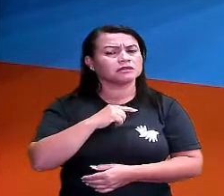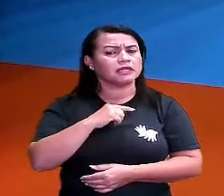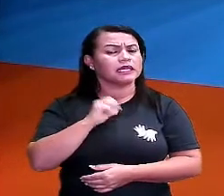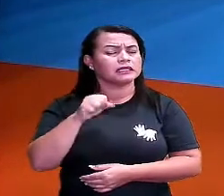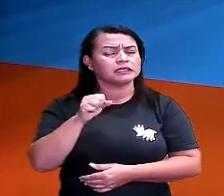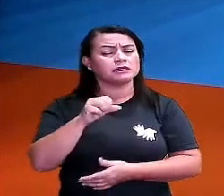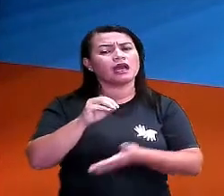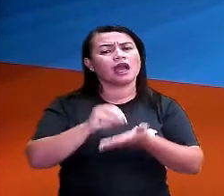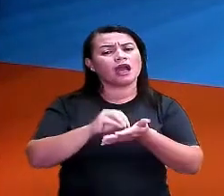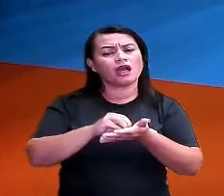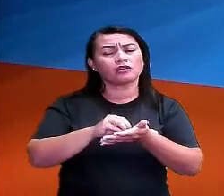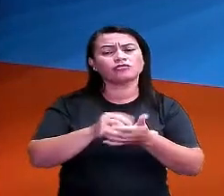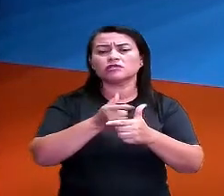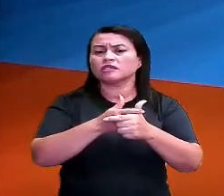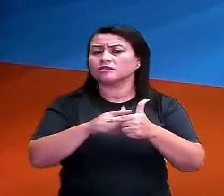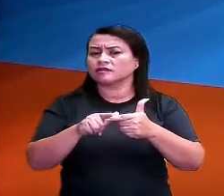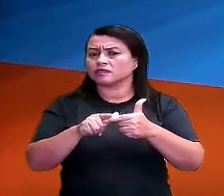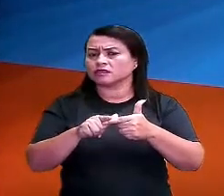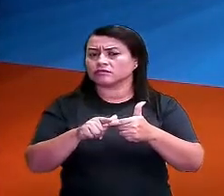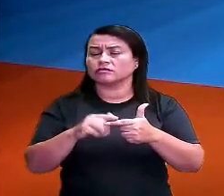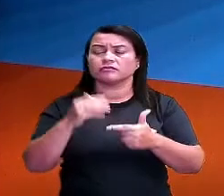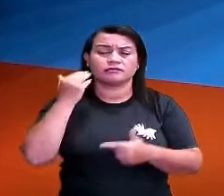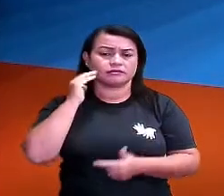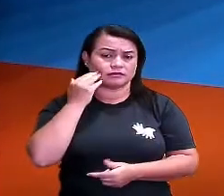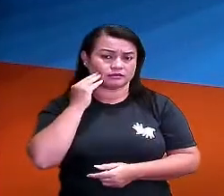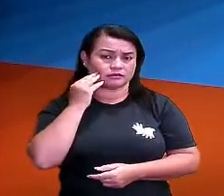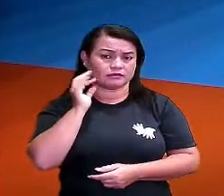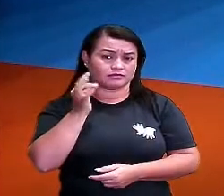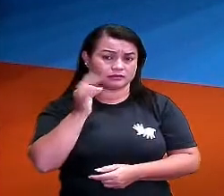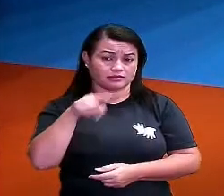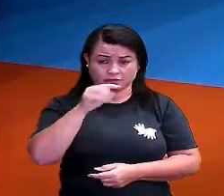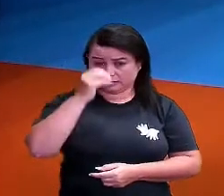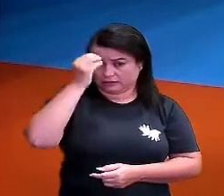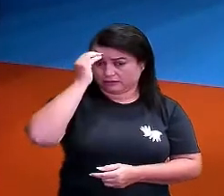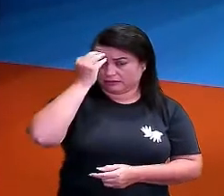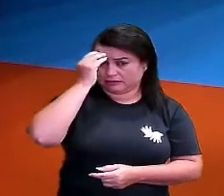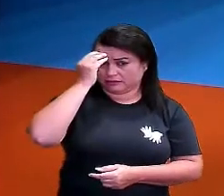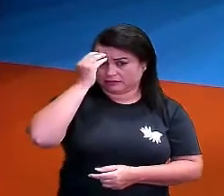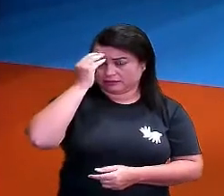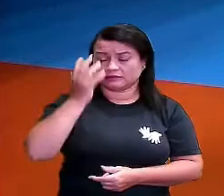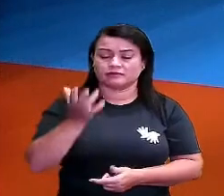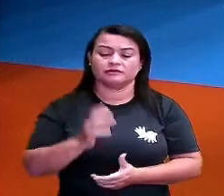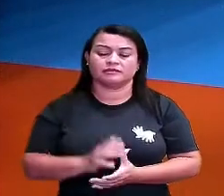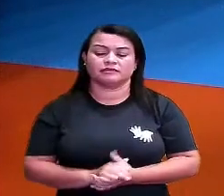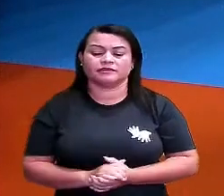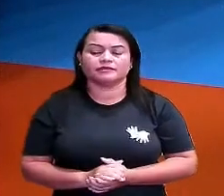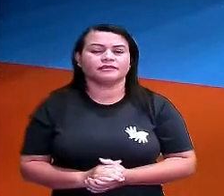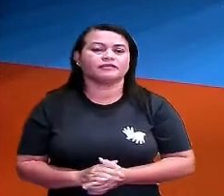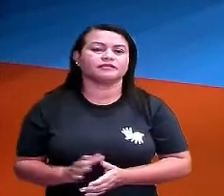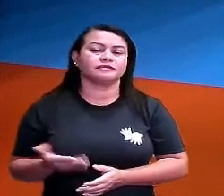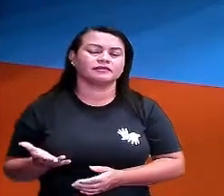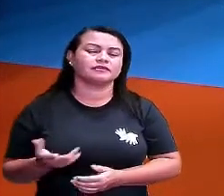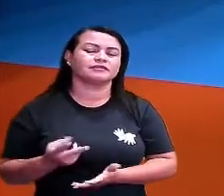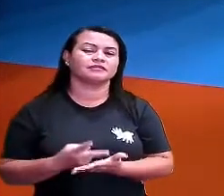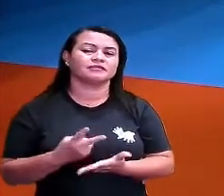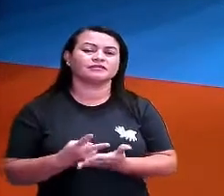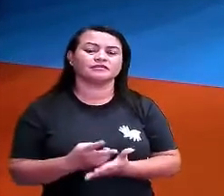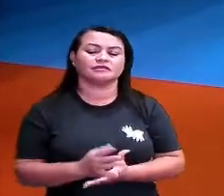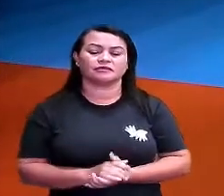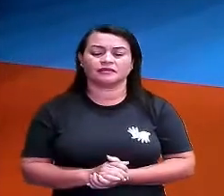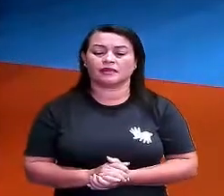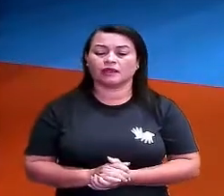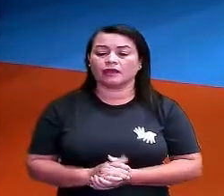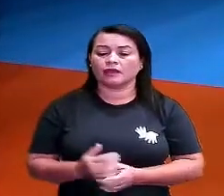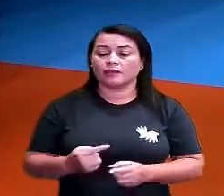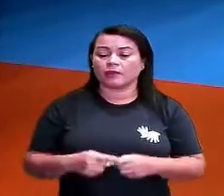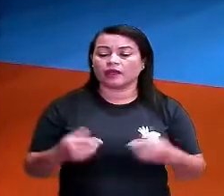numa divisão pela operação de Euclides. Ok? Deu para entender? Deu para seguir? Então, vamos lá, porque